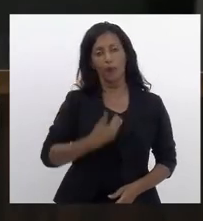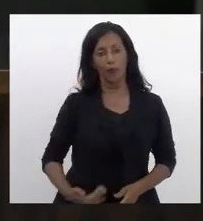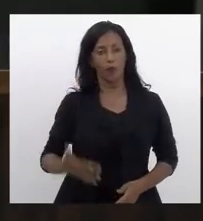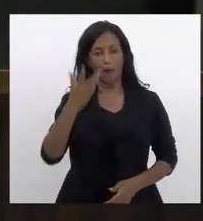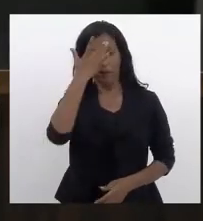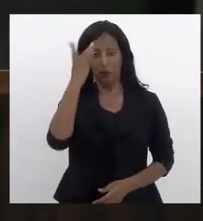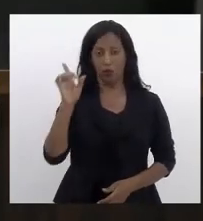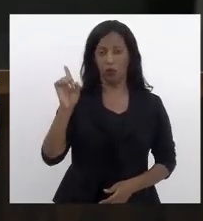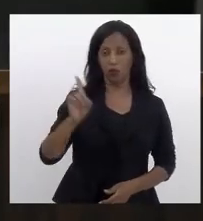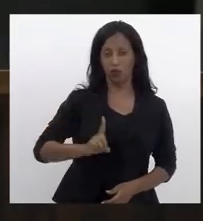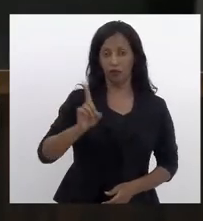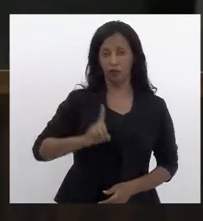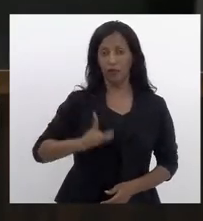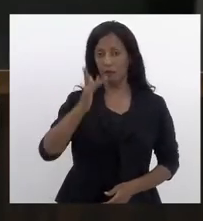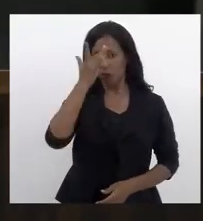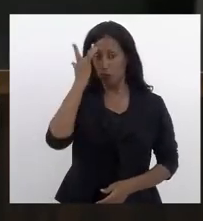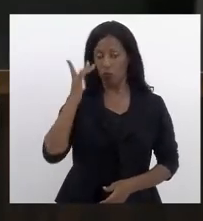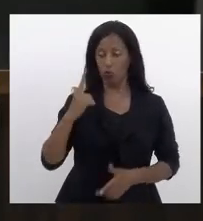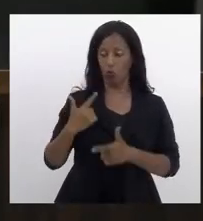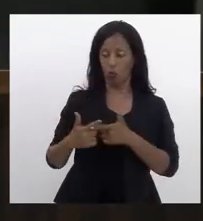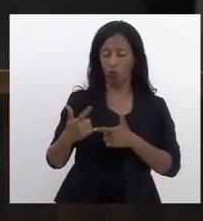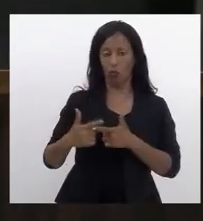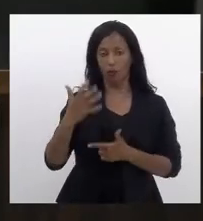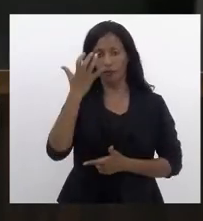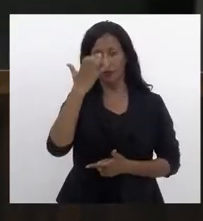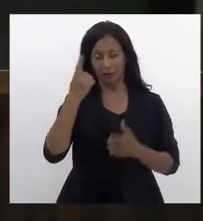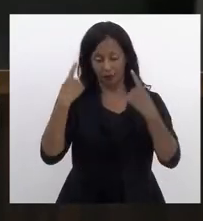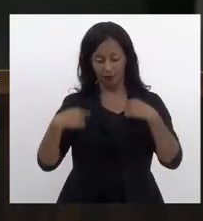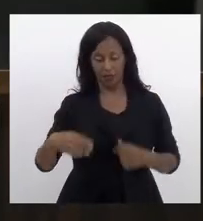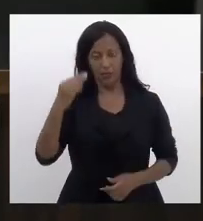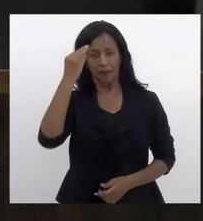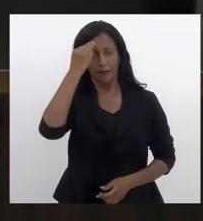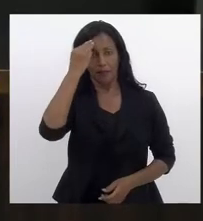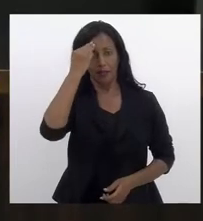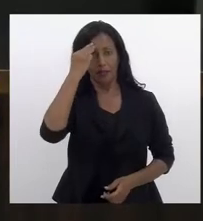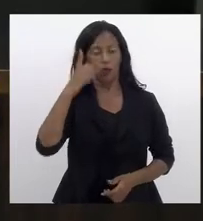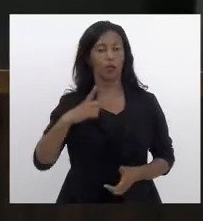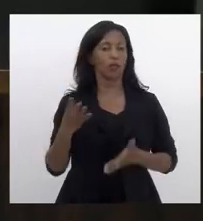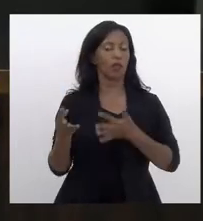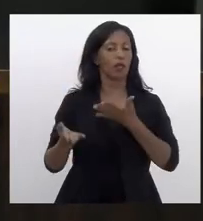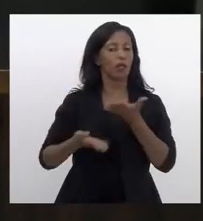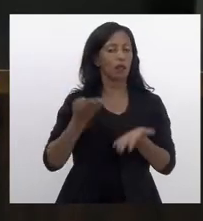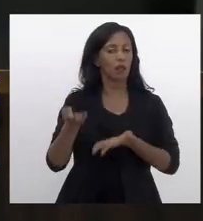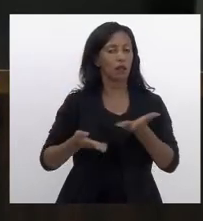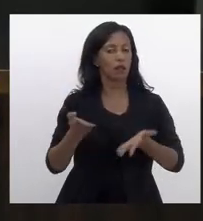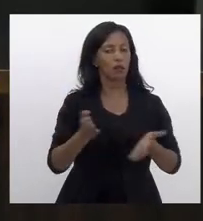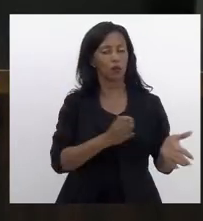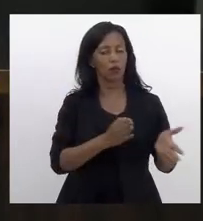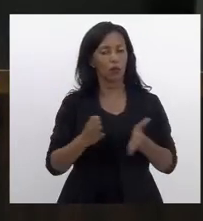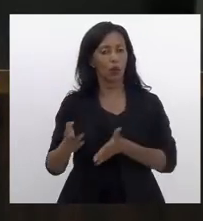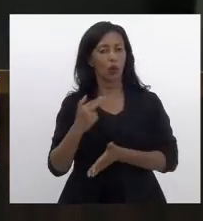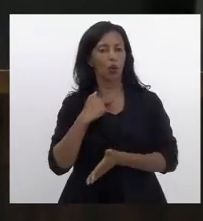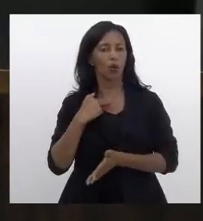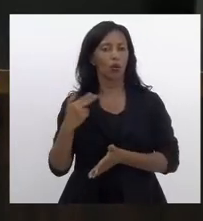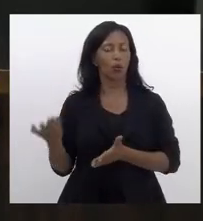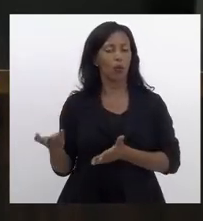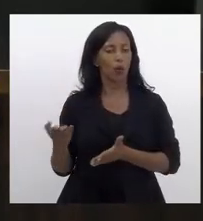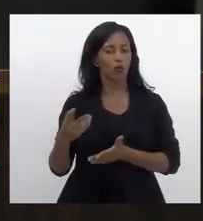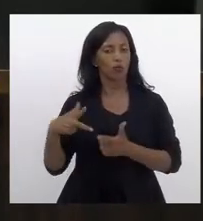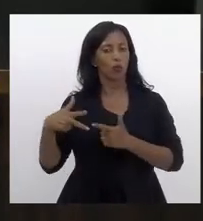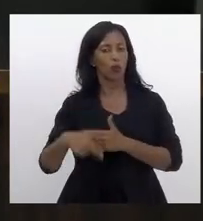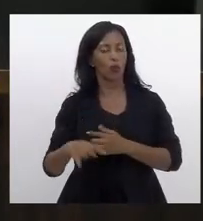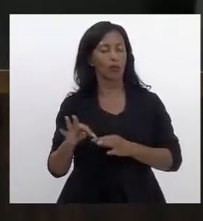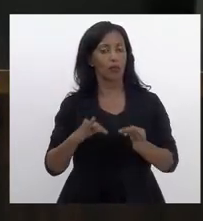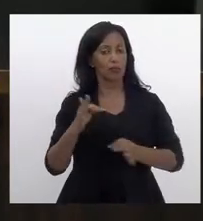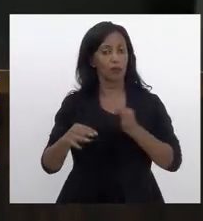com deficiência e portadores de doenças crônicas de natureza física ou mental que exijam tratamento continuado e cuja interrupção do tratamento possa